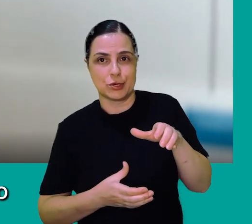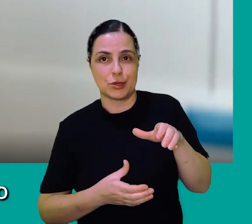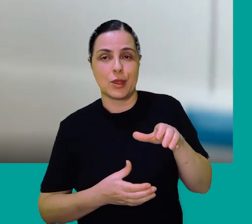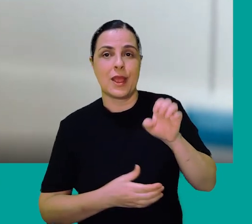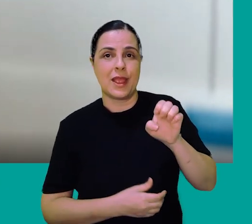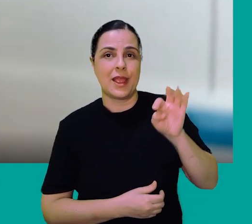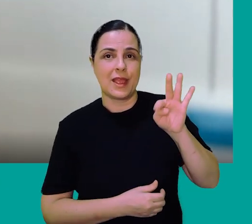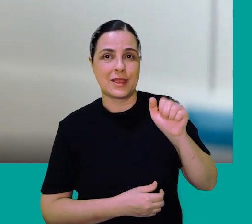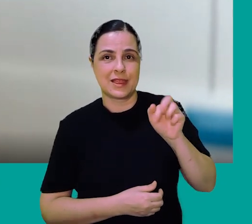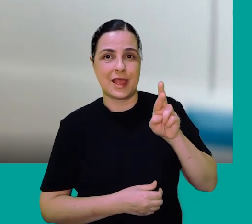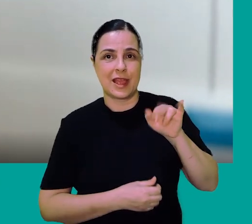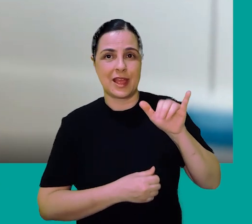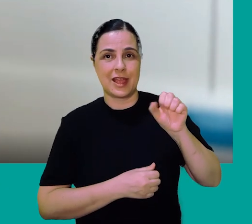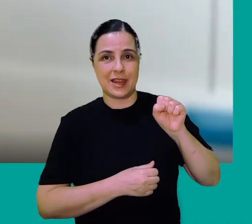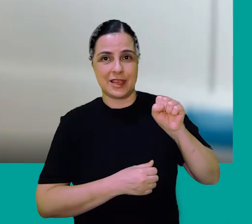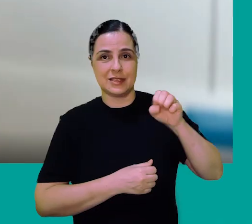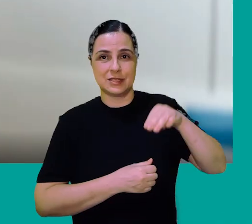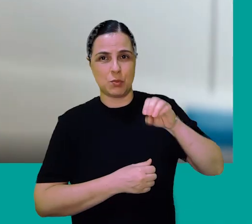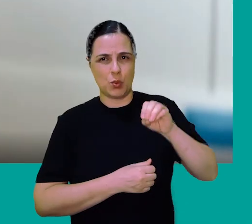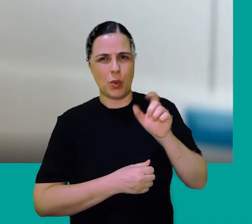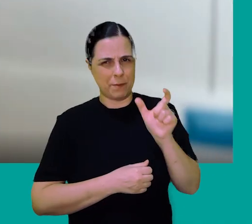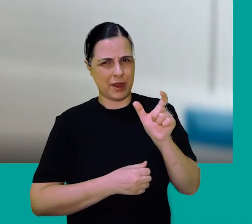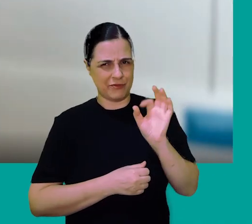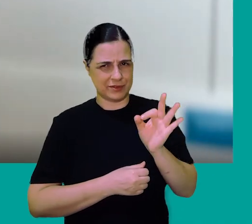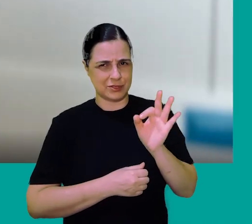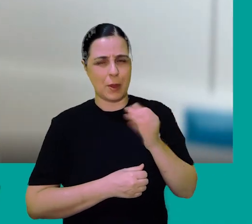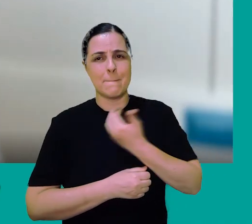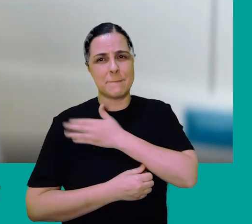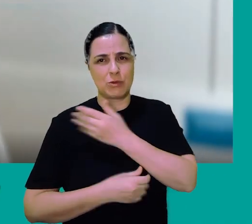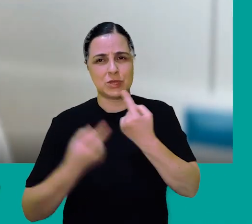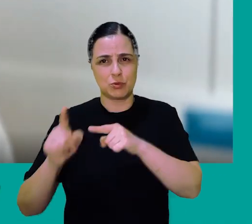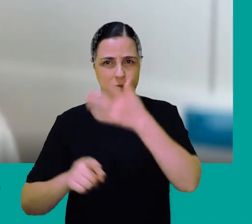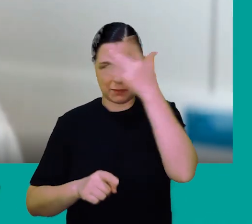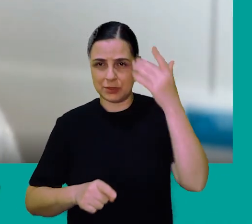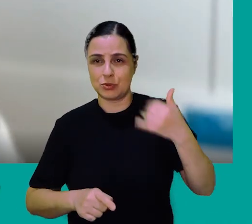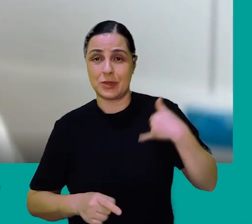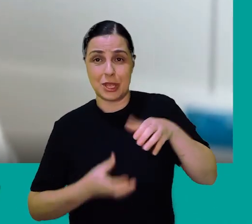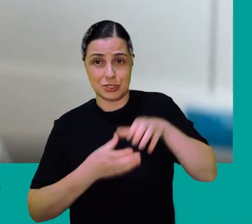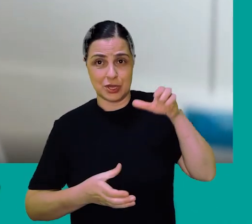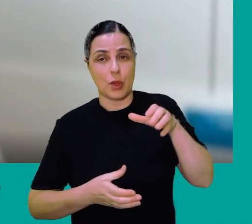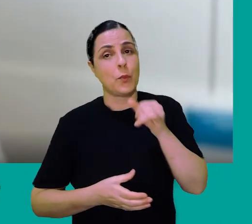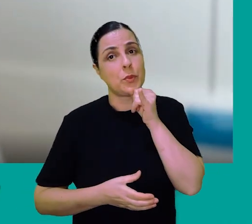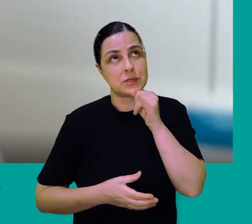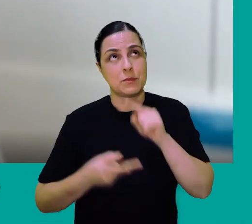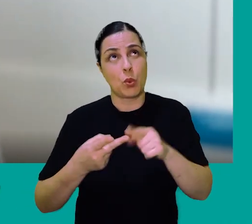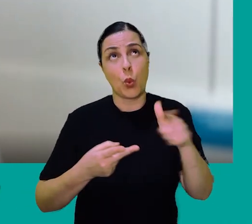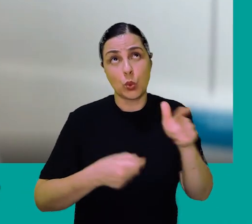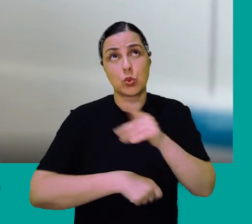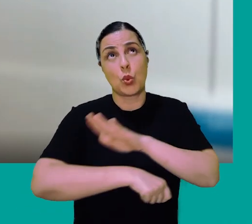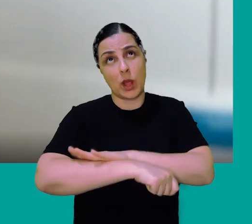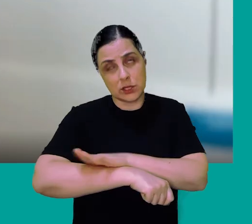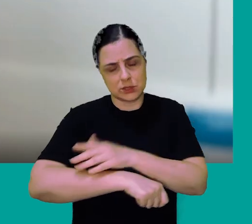microagressão. Com etarismo? Porque eu acho que racismo, eu venho estudando